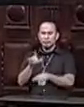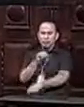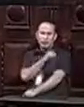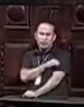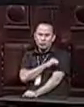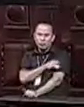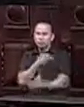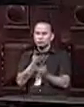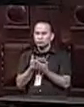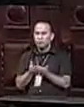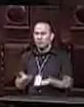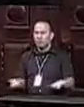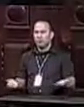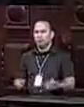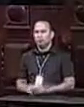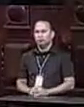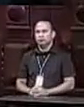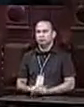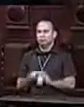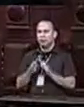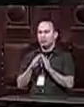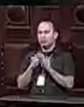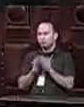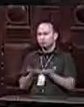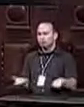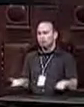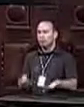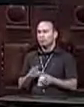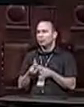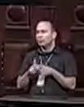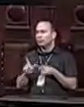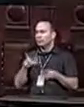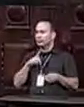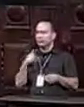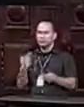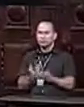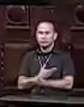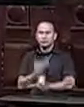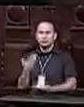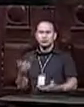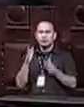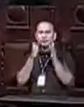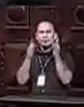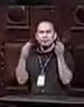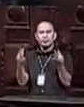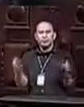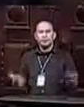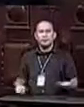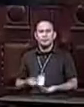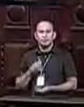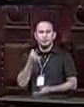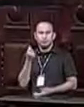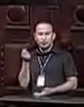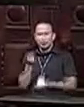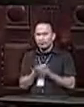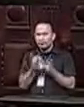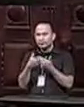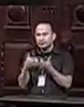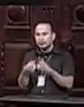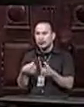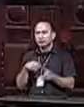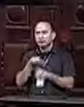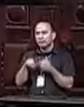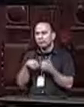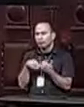esses alunos, além dos problemas, dos sobressaltos às suas famílias, enfim, ao funcionamento das próprias